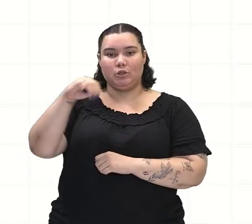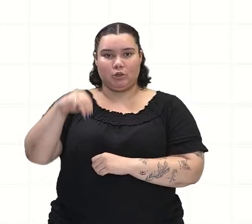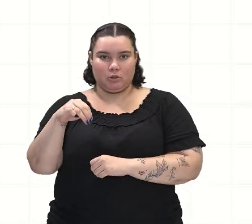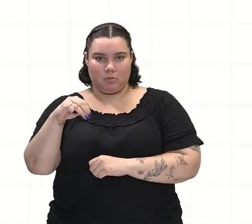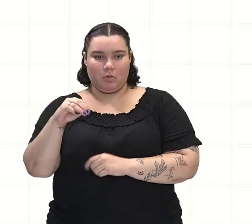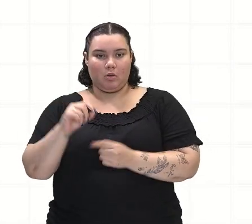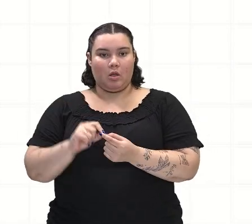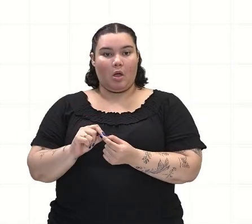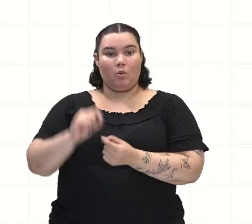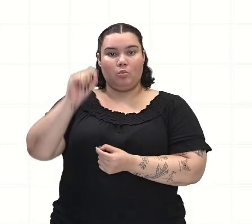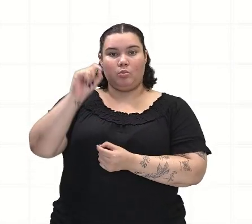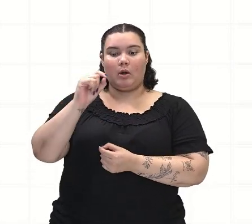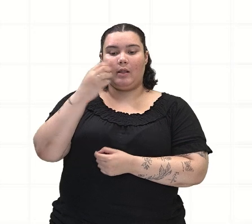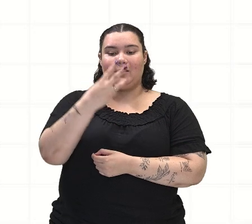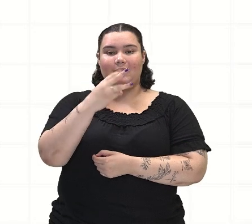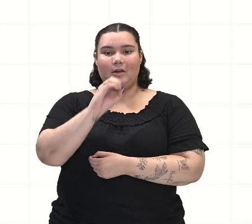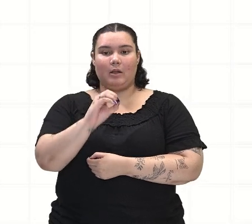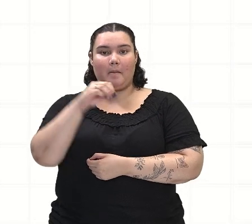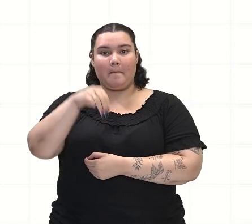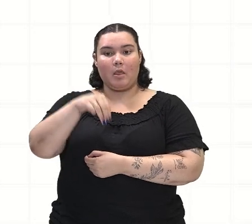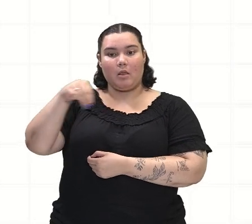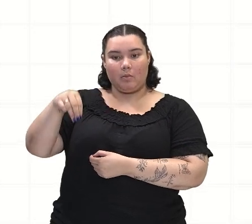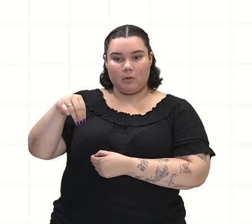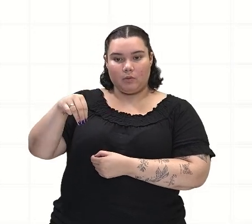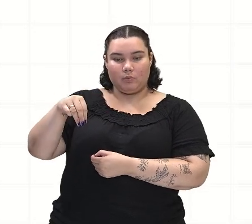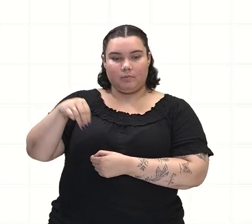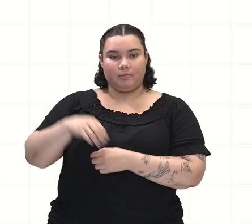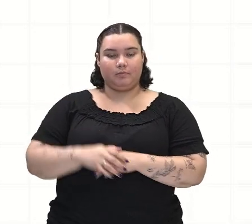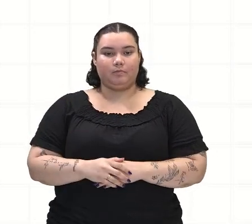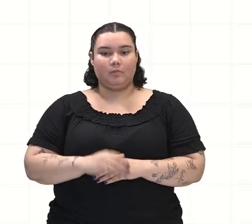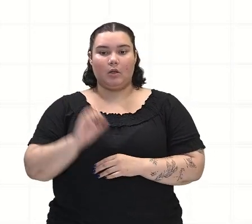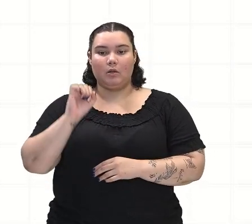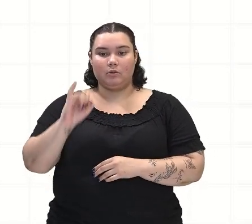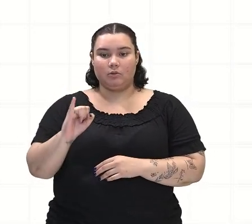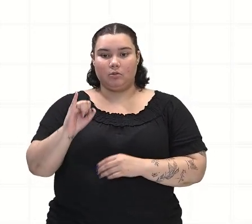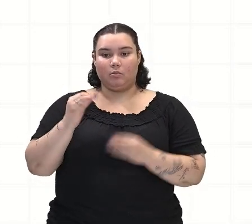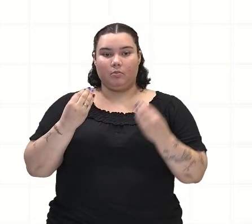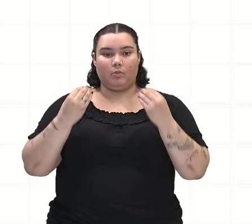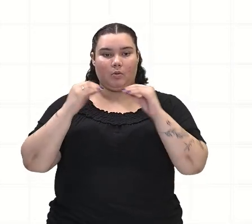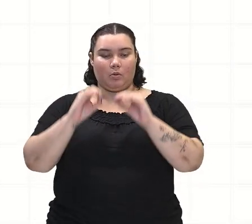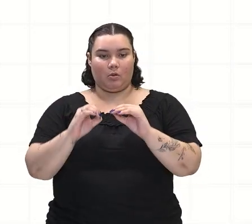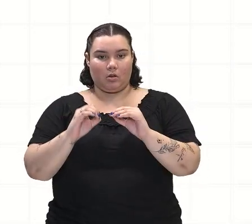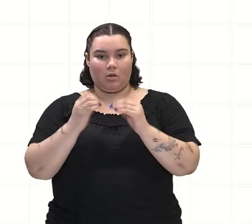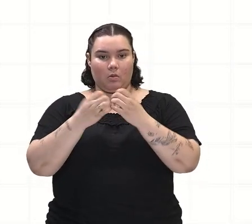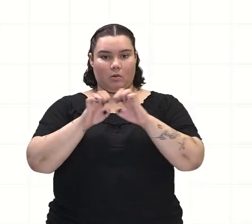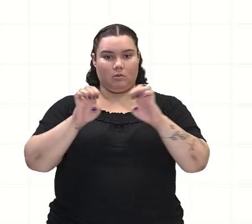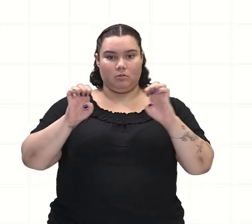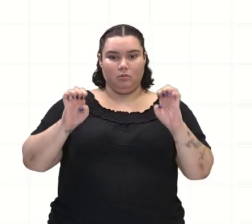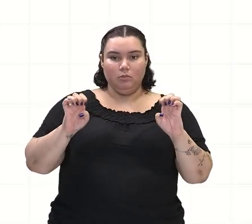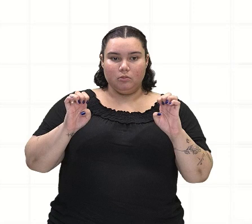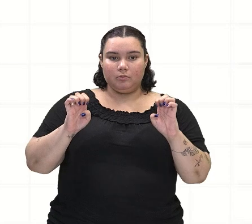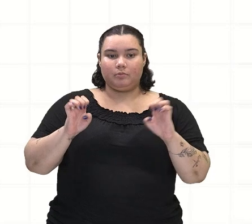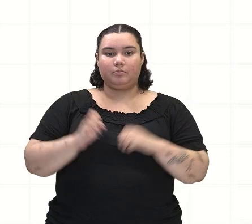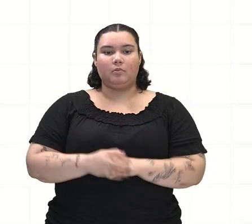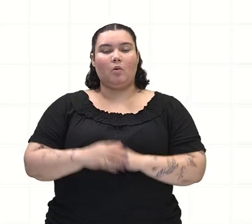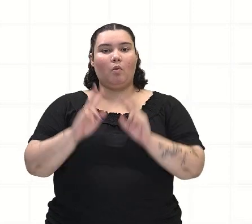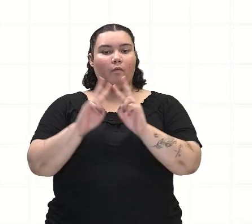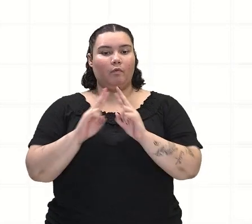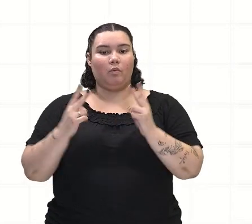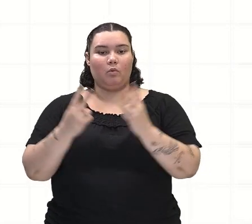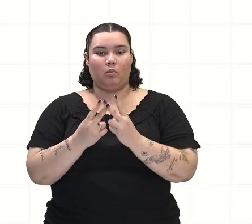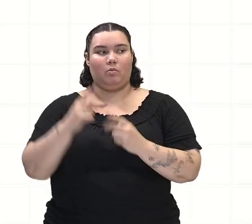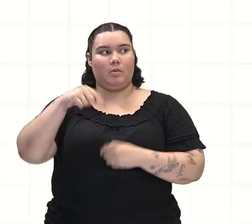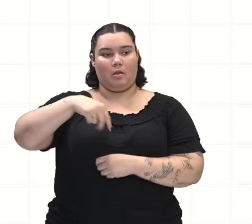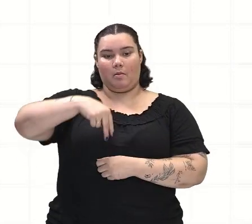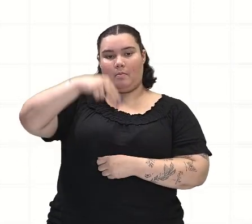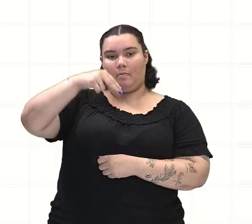30 milímetros. Então, se a gente colocar a nossa fórmula aqui, o volume é igual a